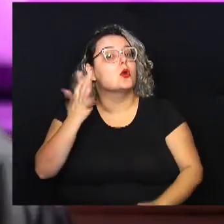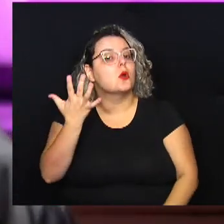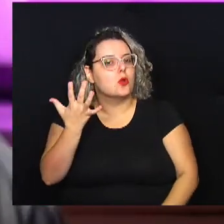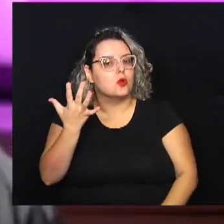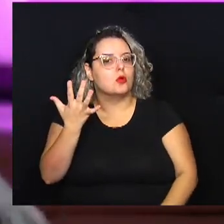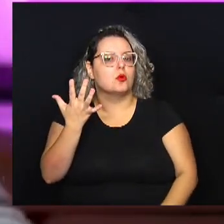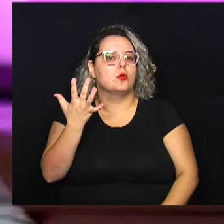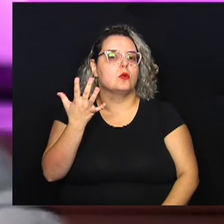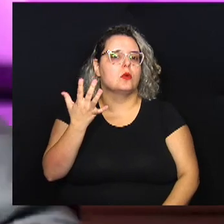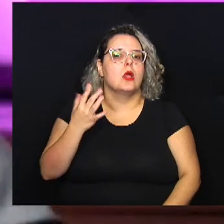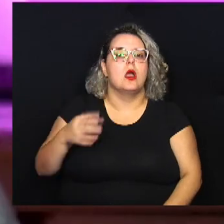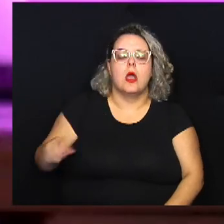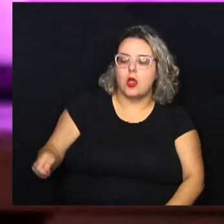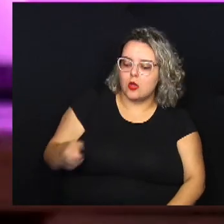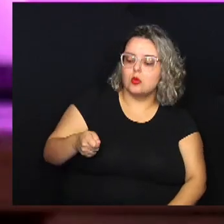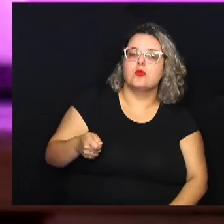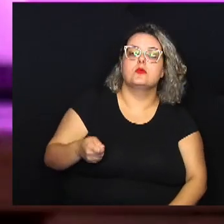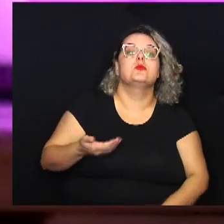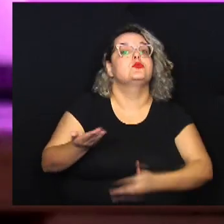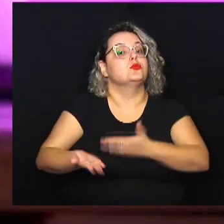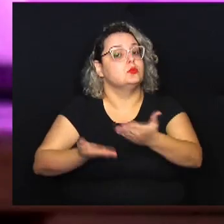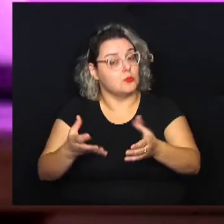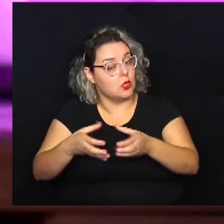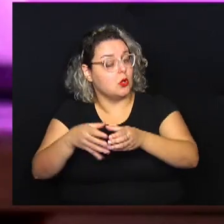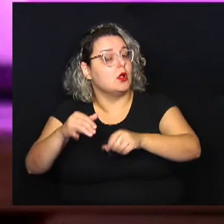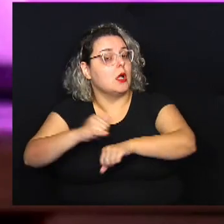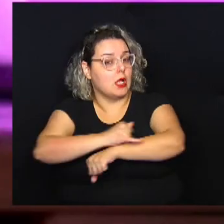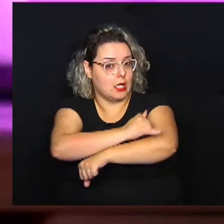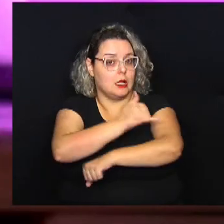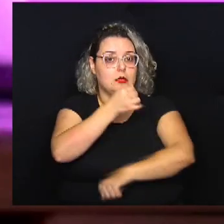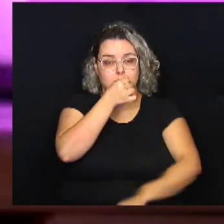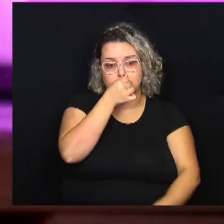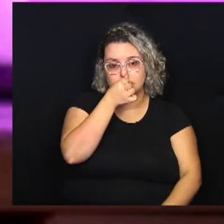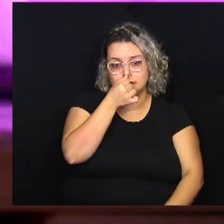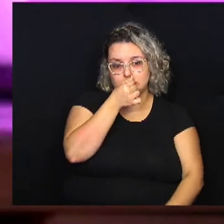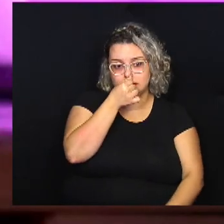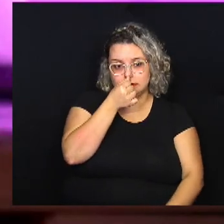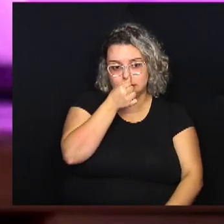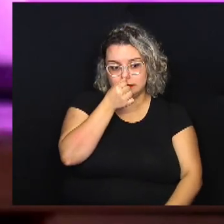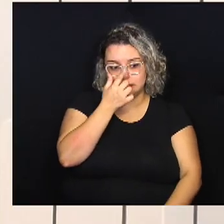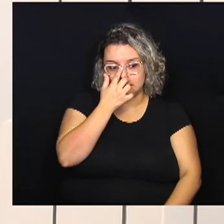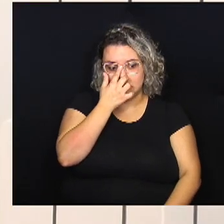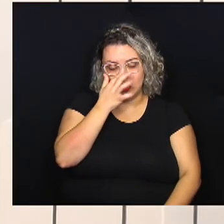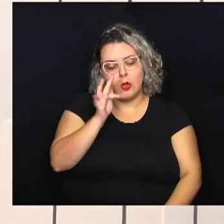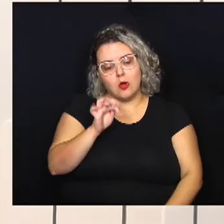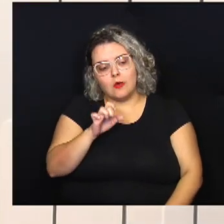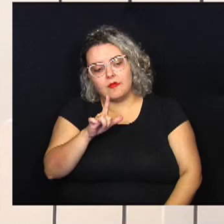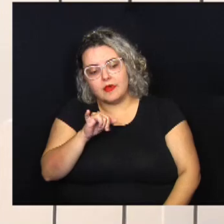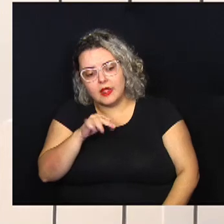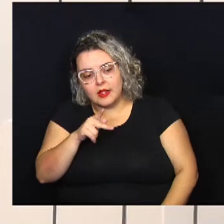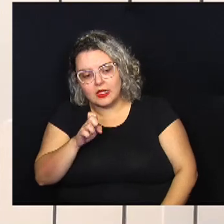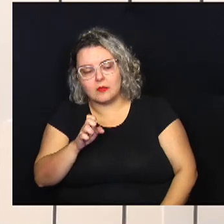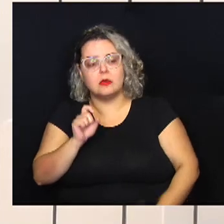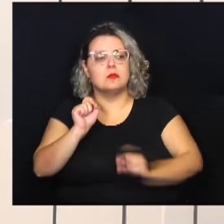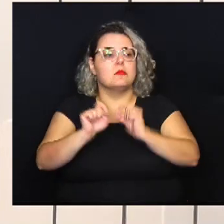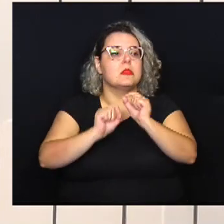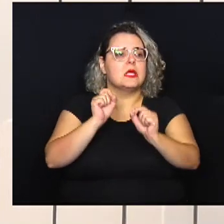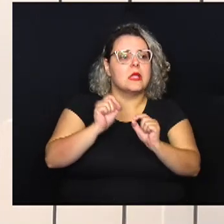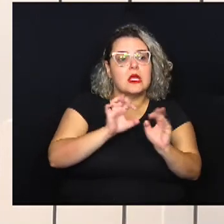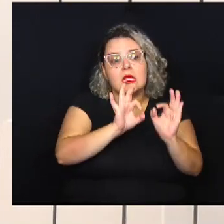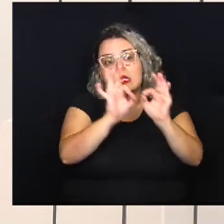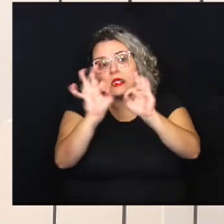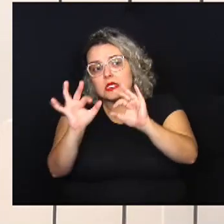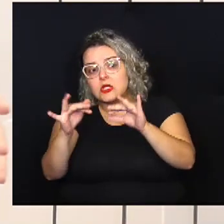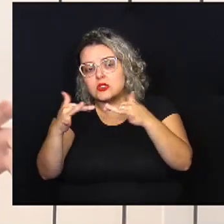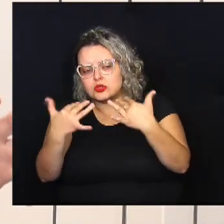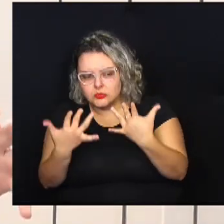enquanto essa mala estava sob os cuidados da companhia aérea. Ô Felipe, para quem está nos